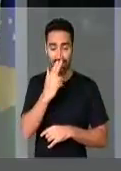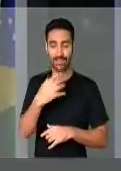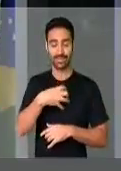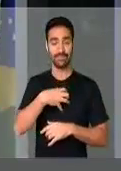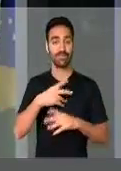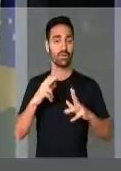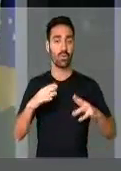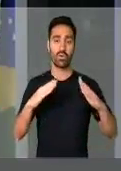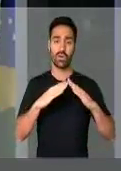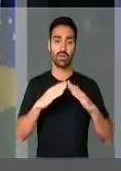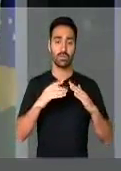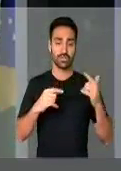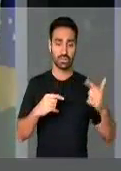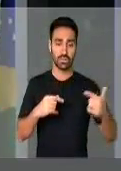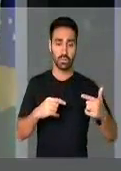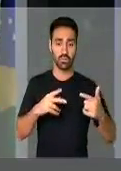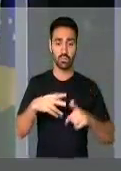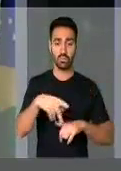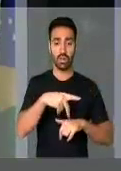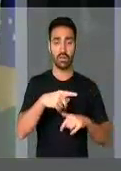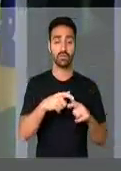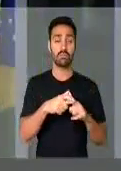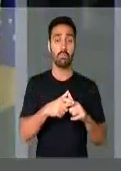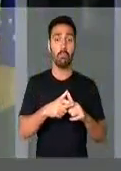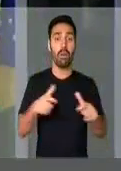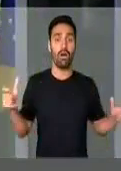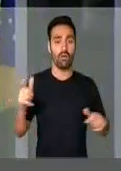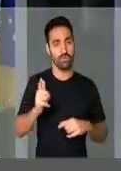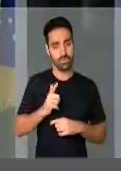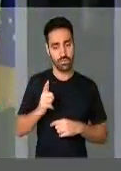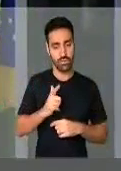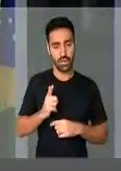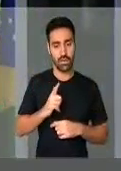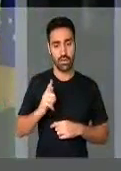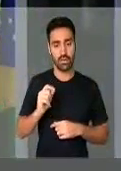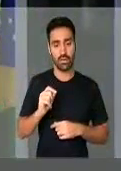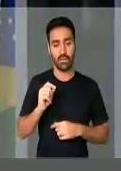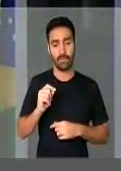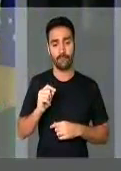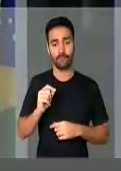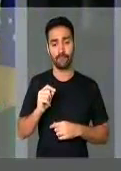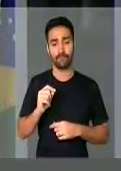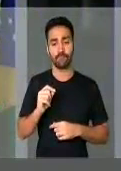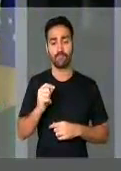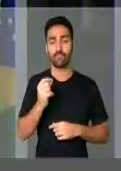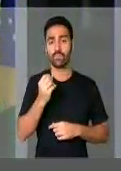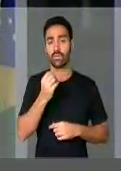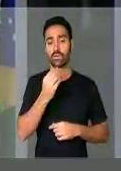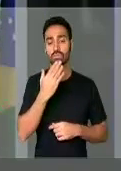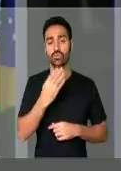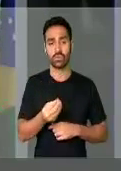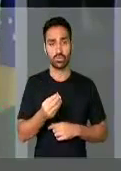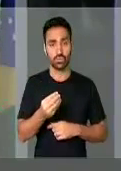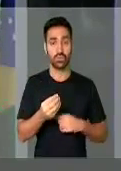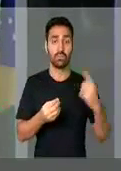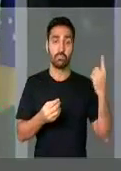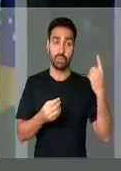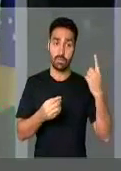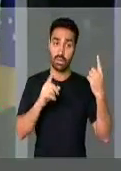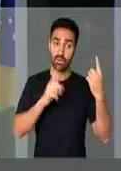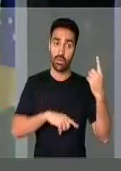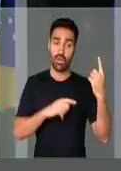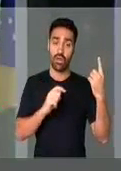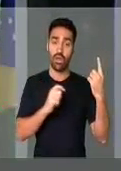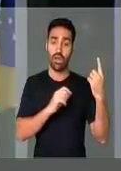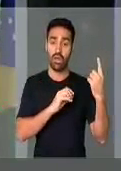país com maior população de judeus na América do Sul, perdendo apenas para a Argentina, se não